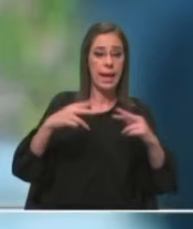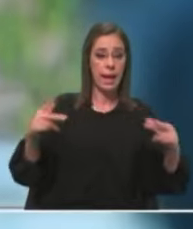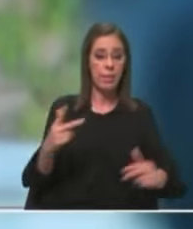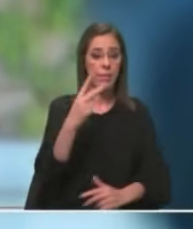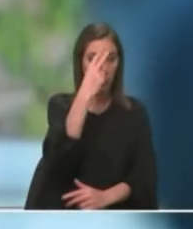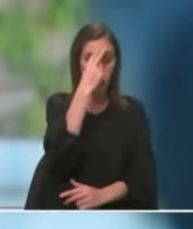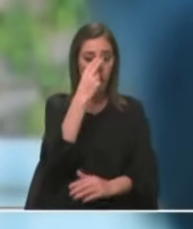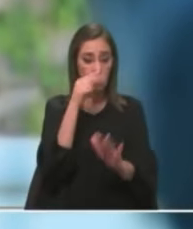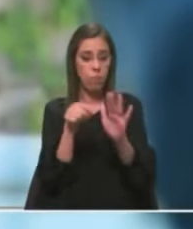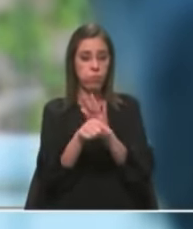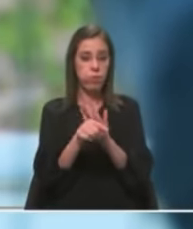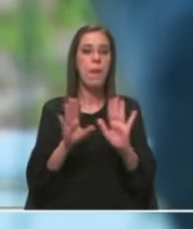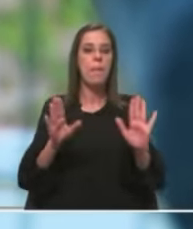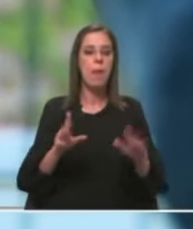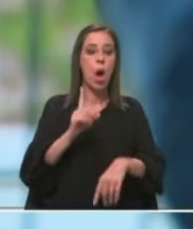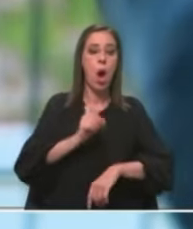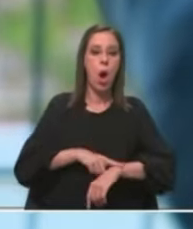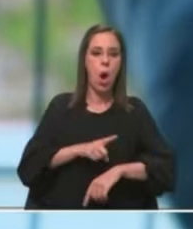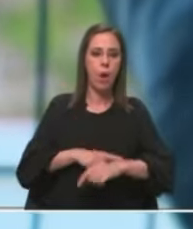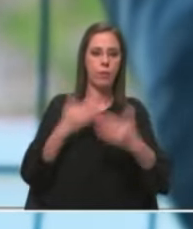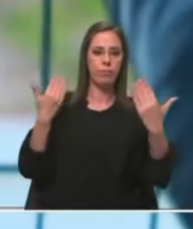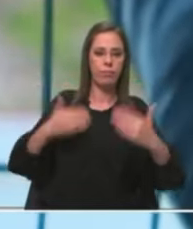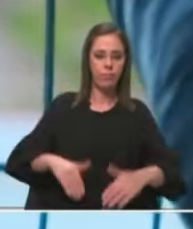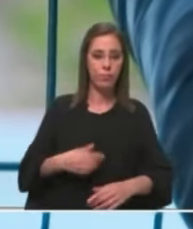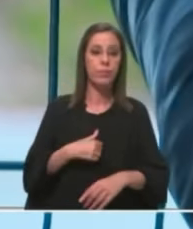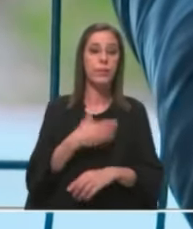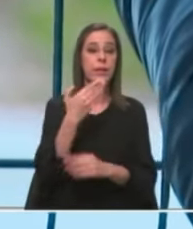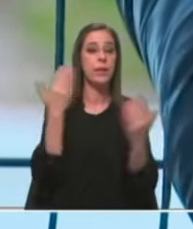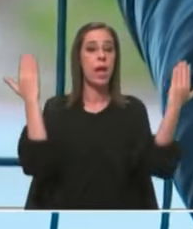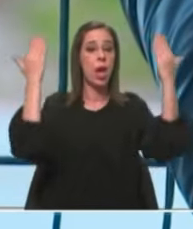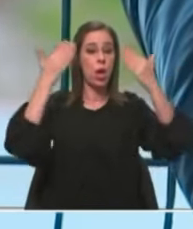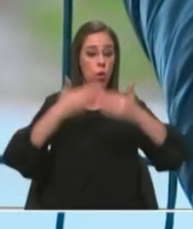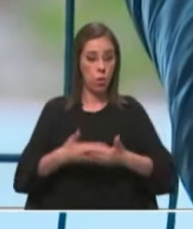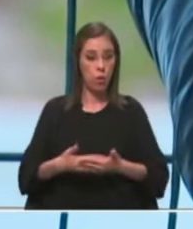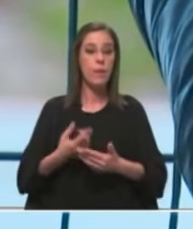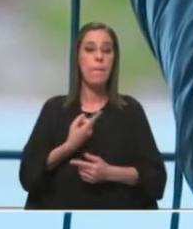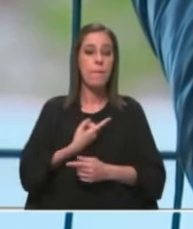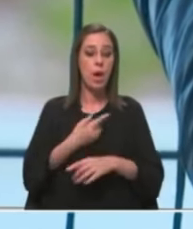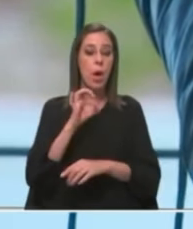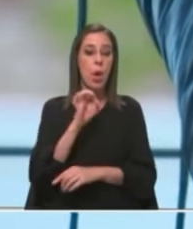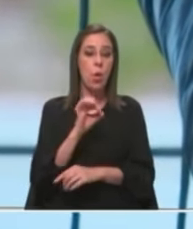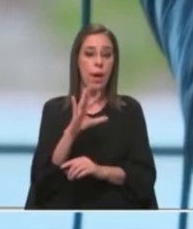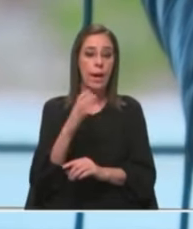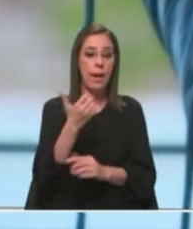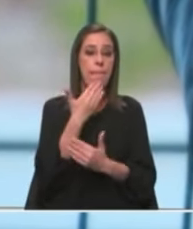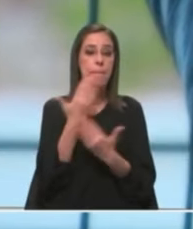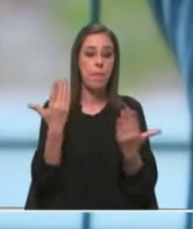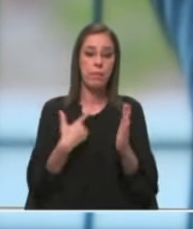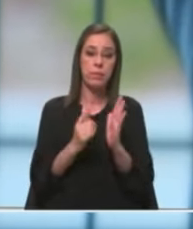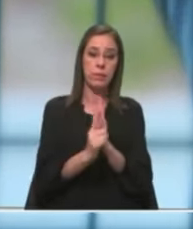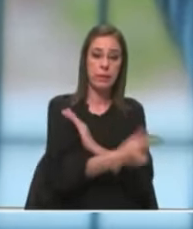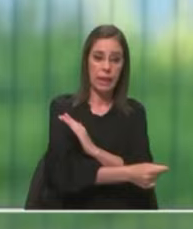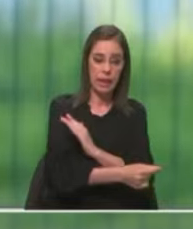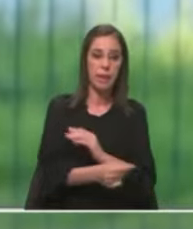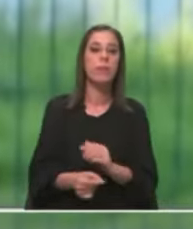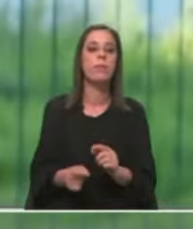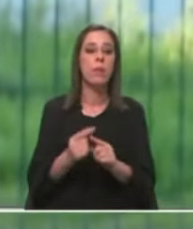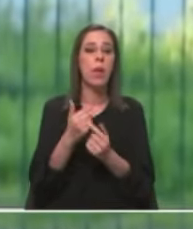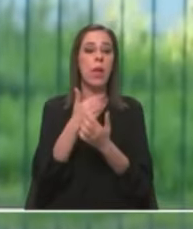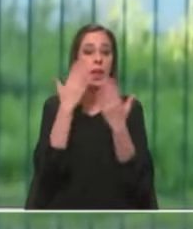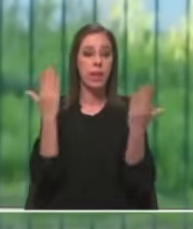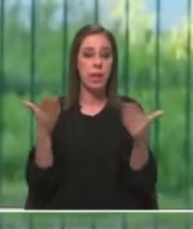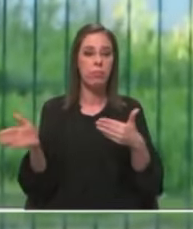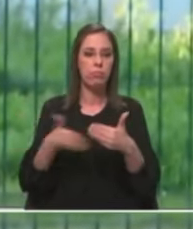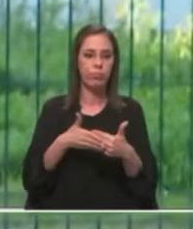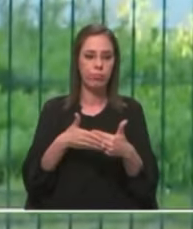Castelo, só que tenho horários. Tenho que entrar às 7 da noite e às 8:15 da manhã temos que sair. Durante o dia as